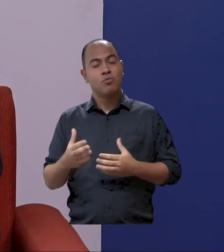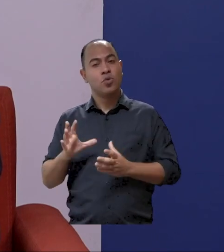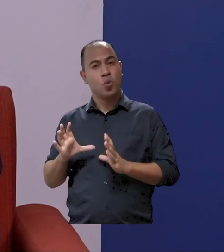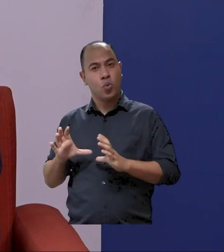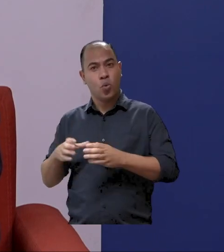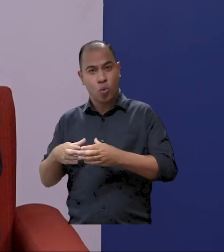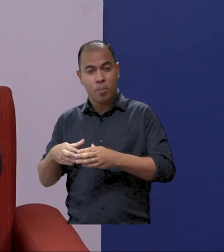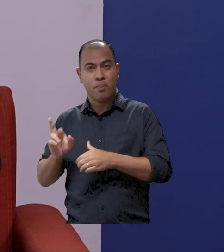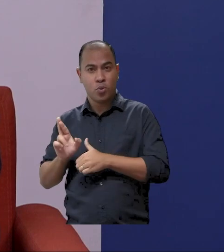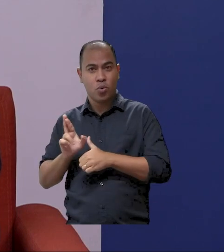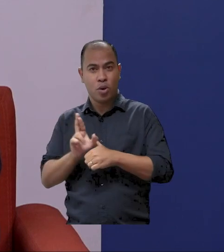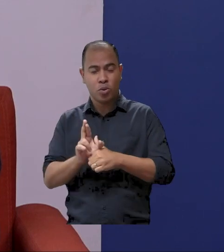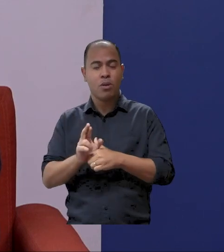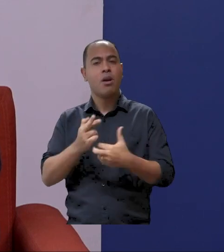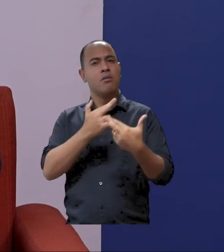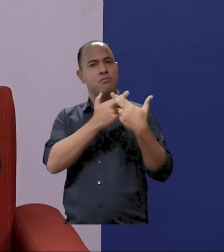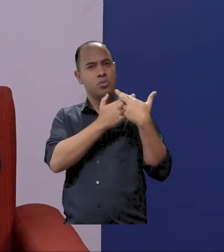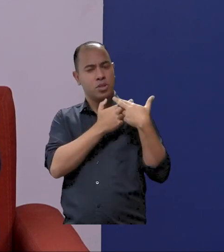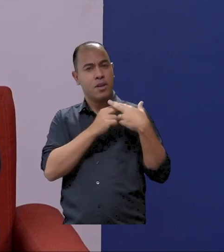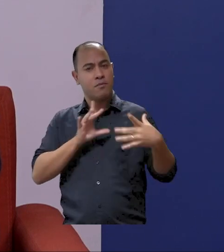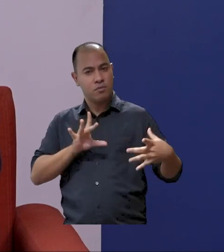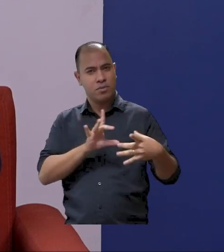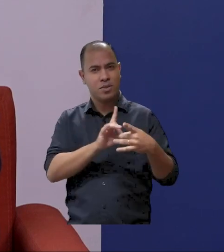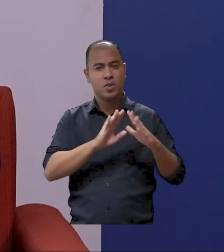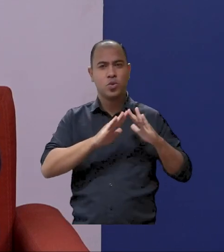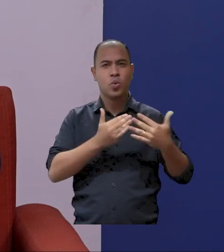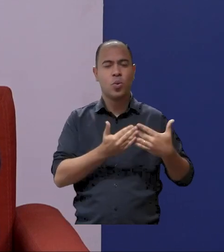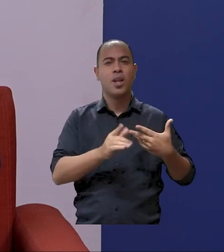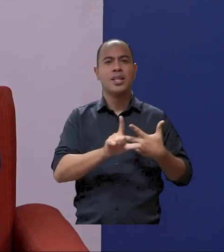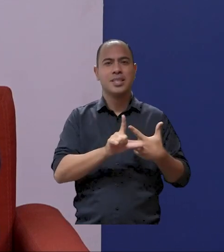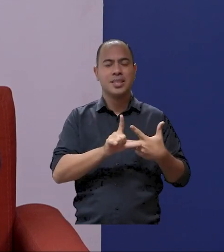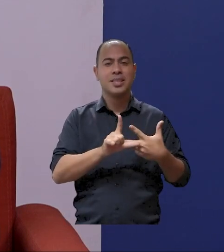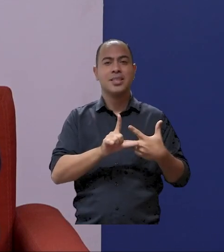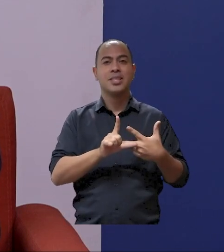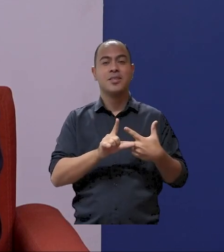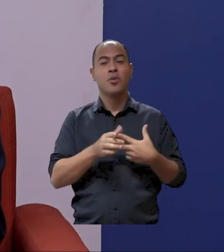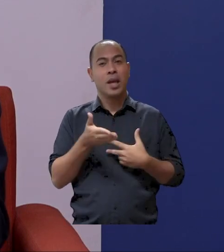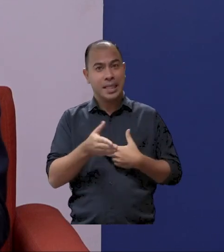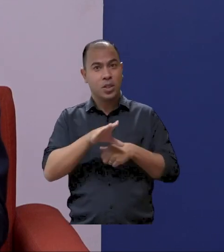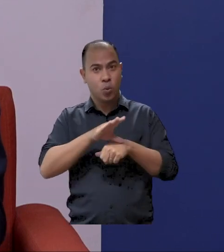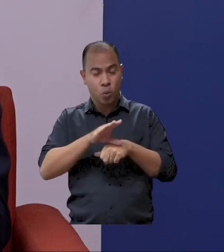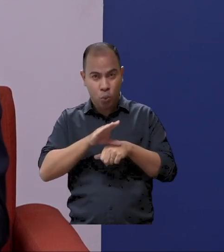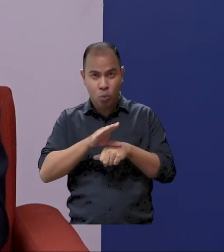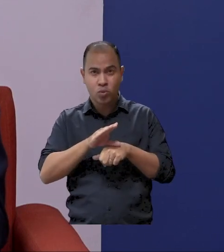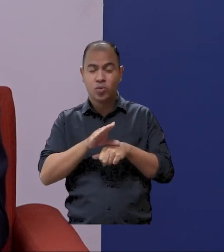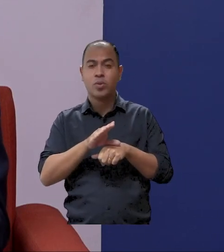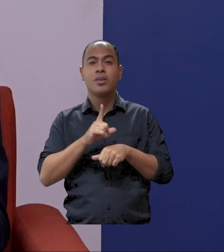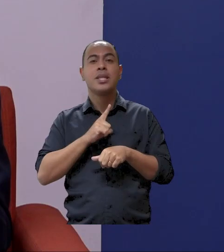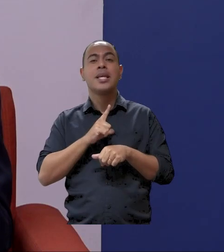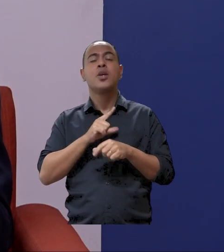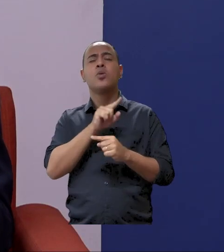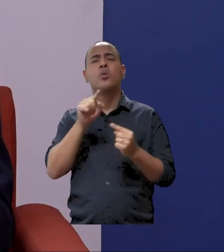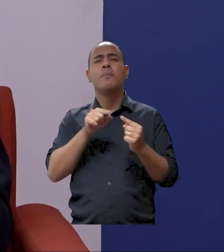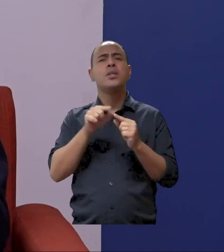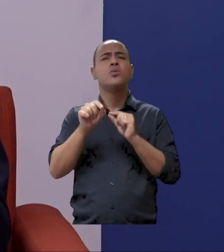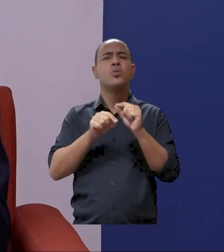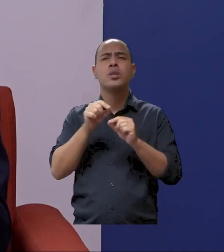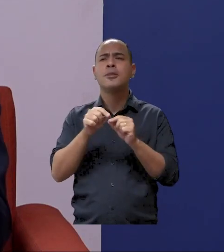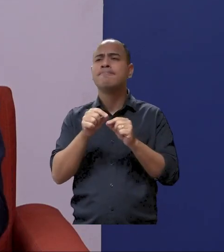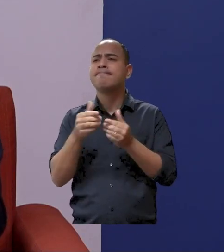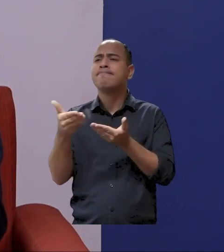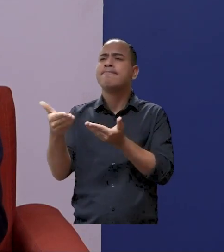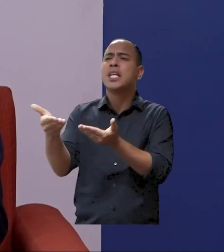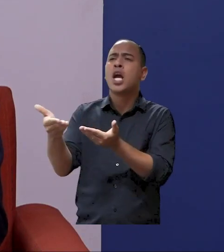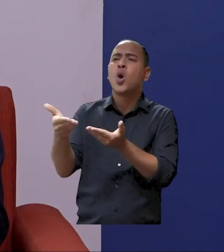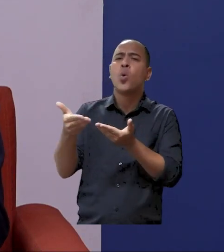é responsável, né, juntamente com a Escola Legislativa, para a administração desse curso, e nesse especificamente nós buscamos ampliar